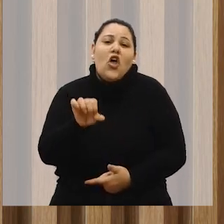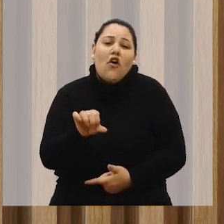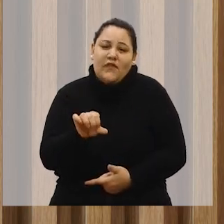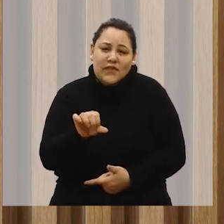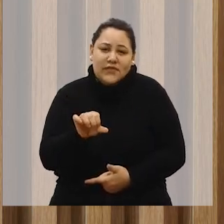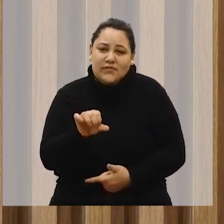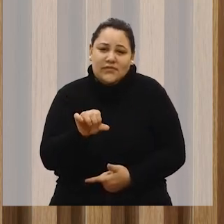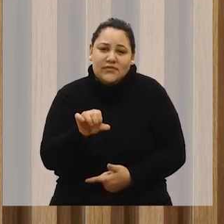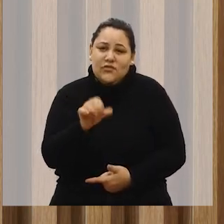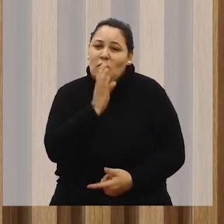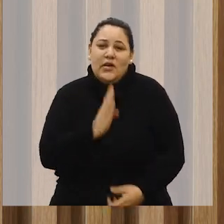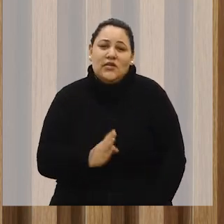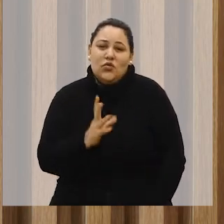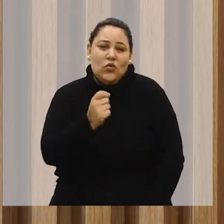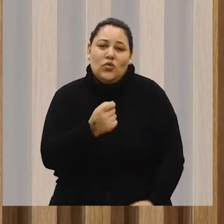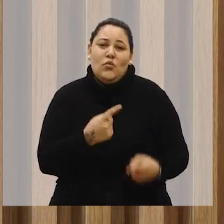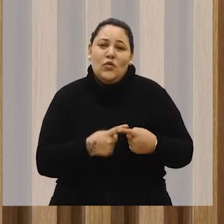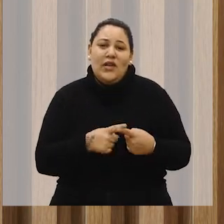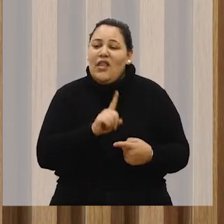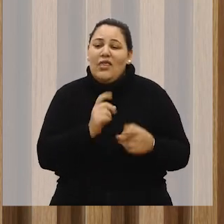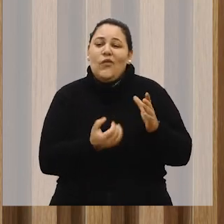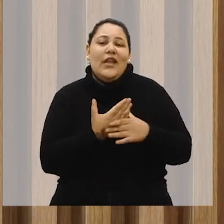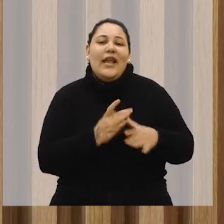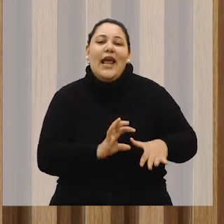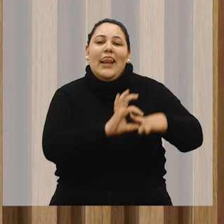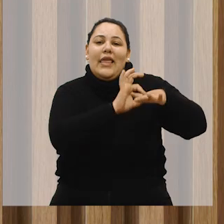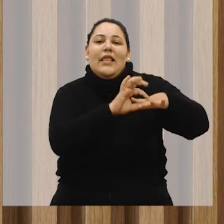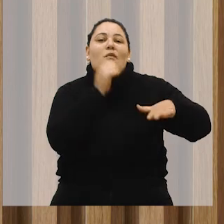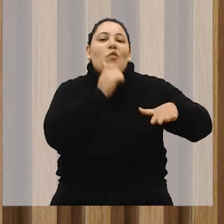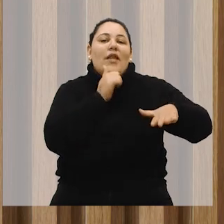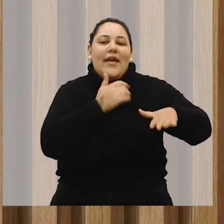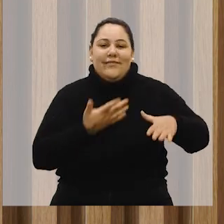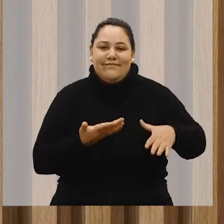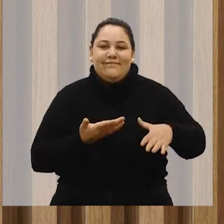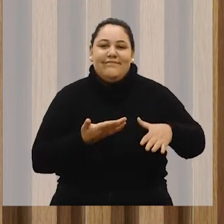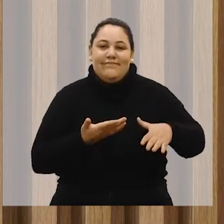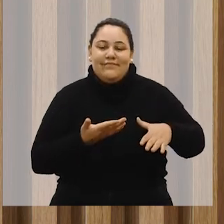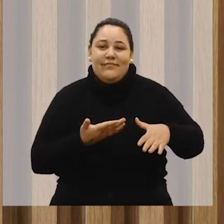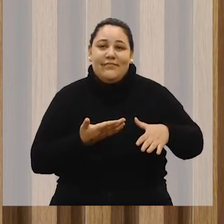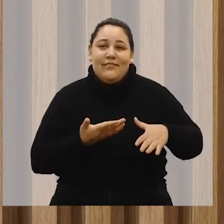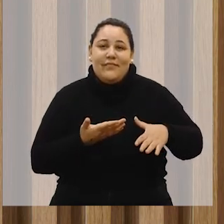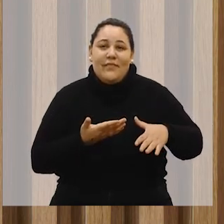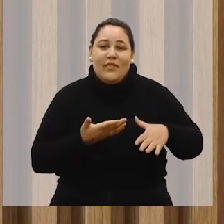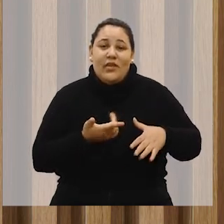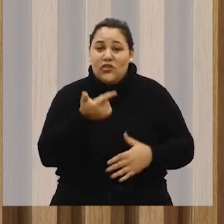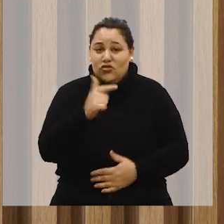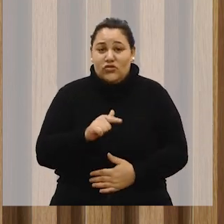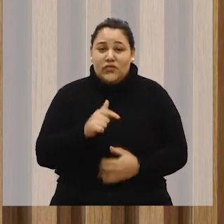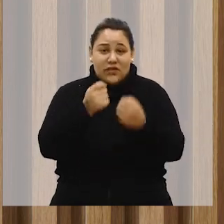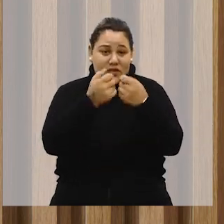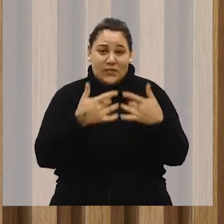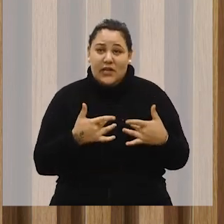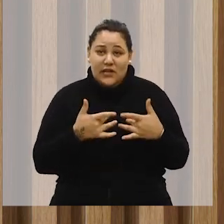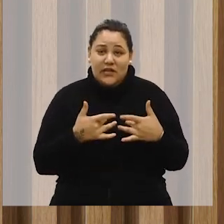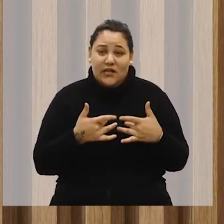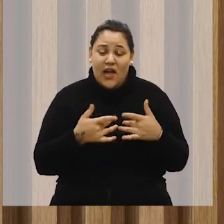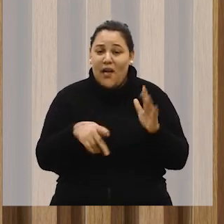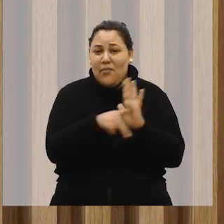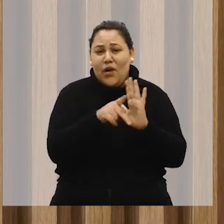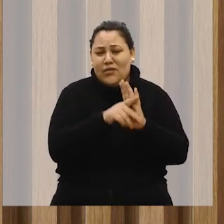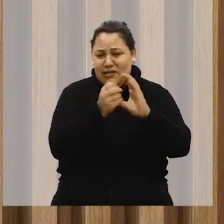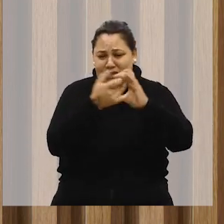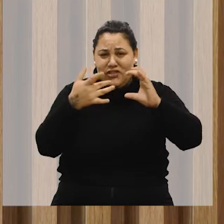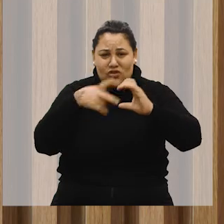Porque não se criam líderes mulheres. E aí, de novo, pelo que eu falei antes, né? Aspecto cultural, obviamente, não é